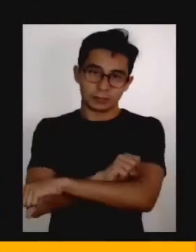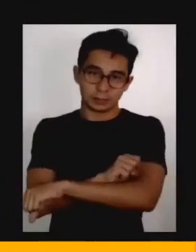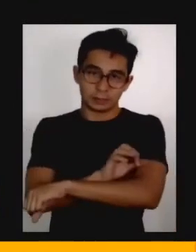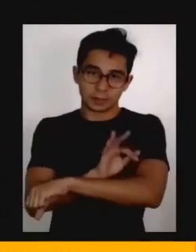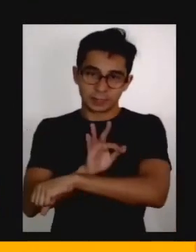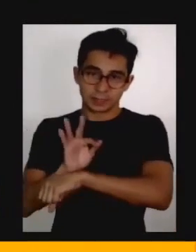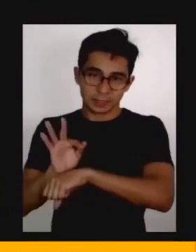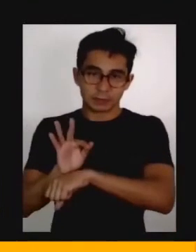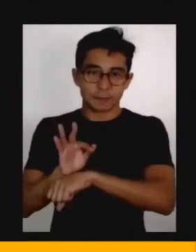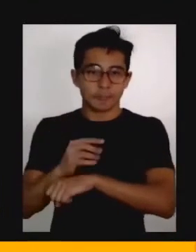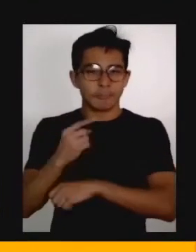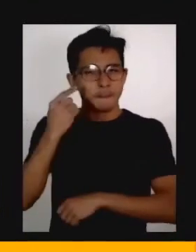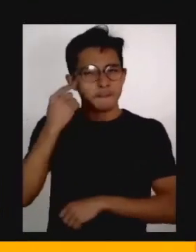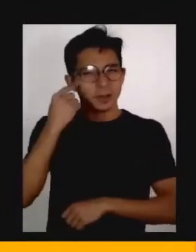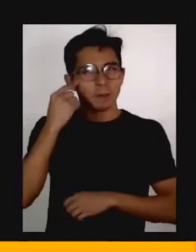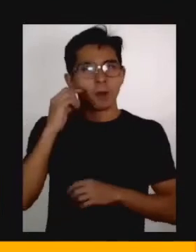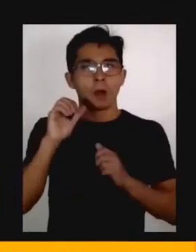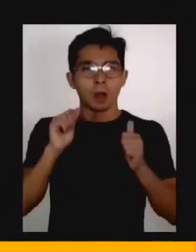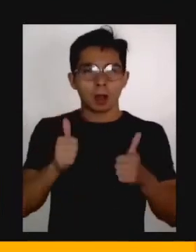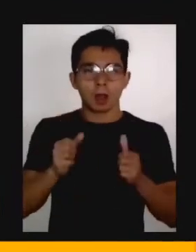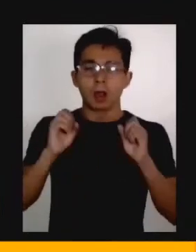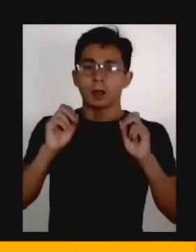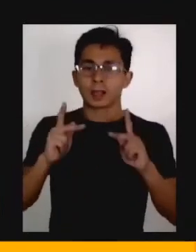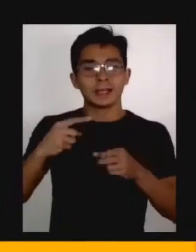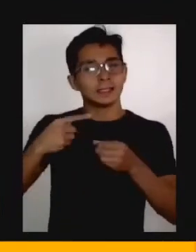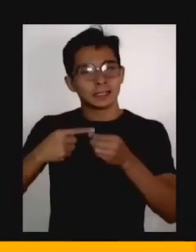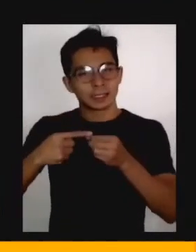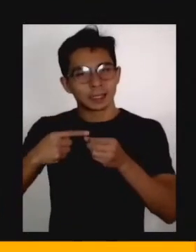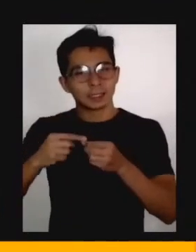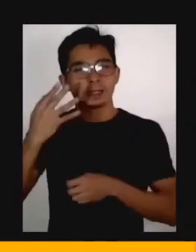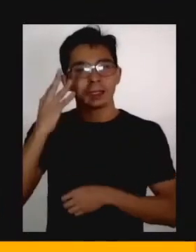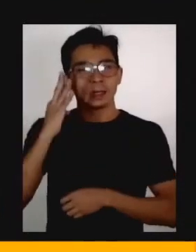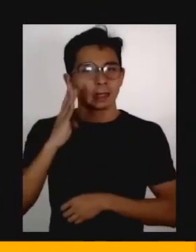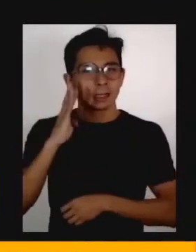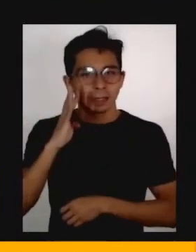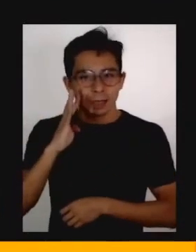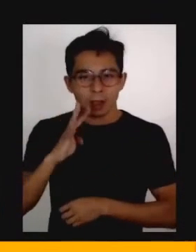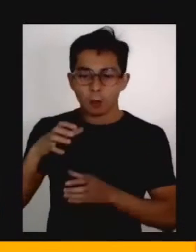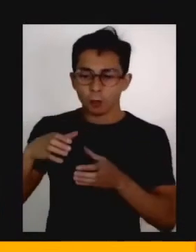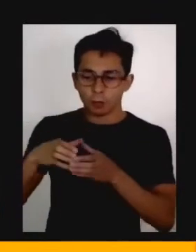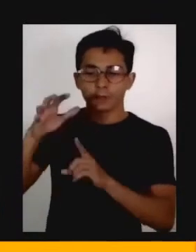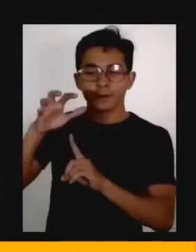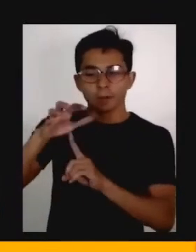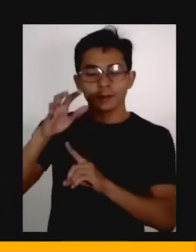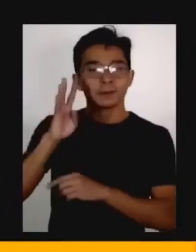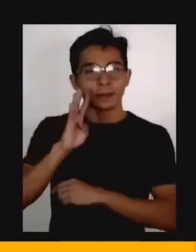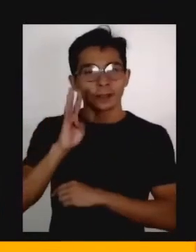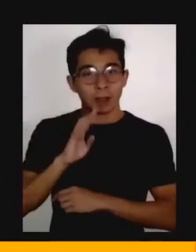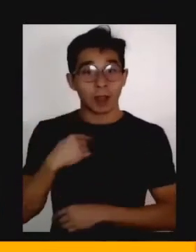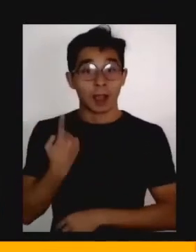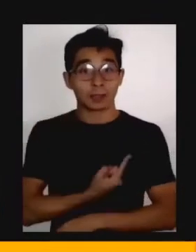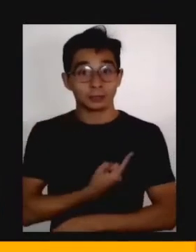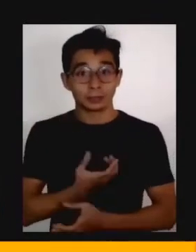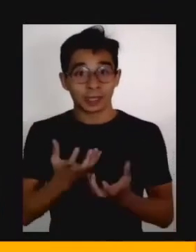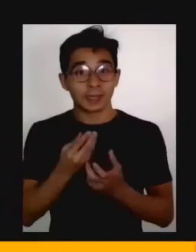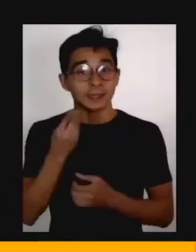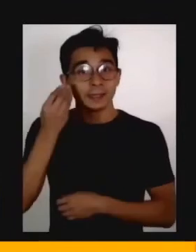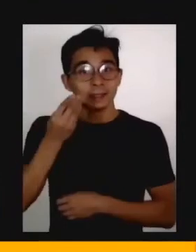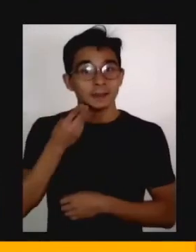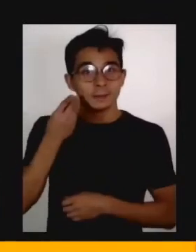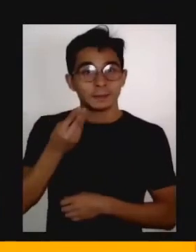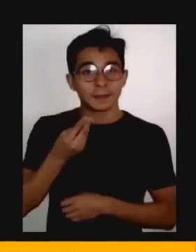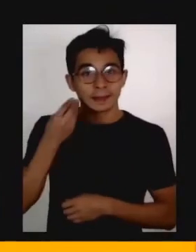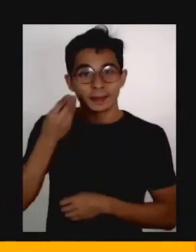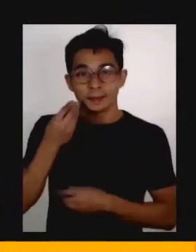pensou, pô, a gente está com esse pessoal, a gente está numa cidade legal, que tipo de experiência a gente vai promover para que eles